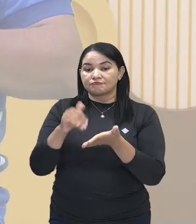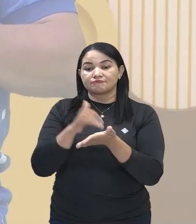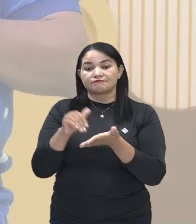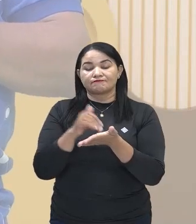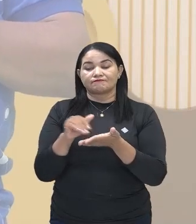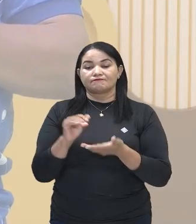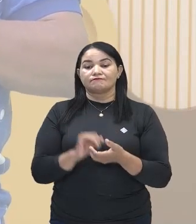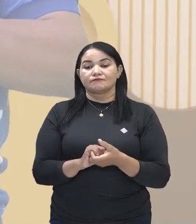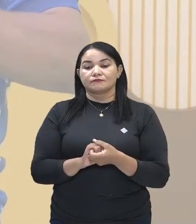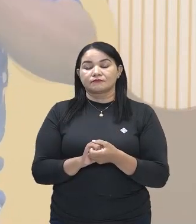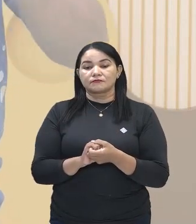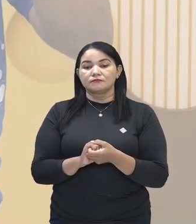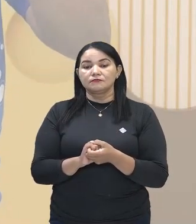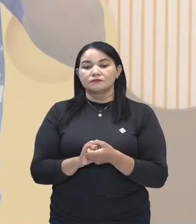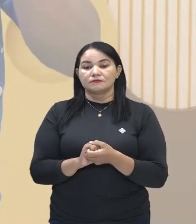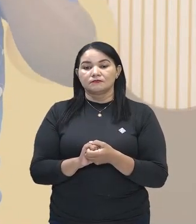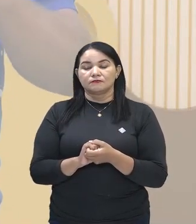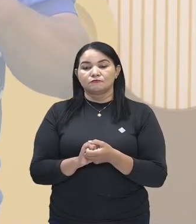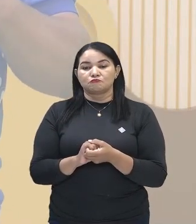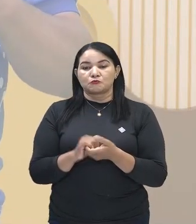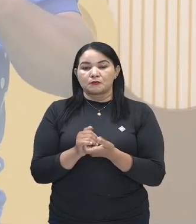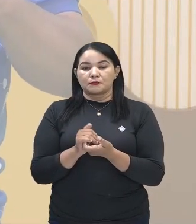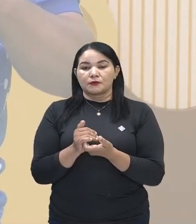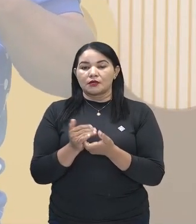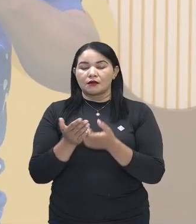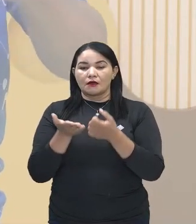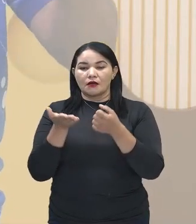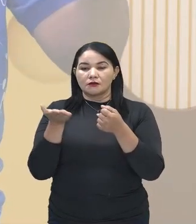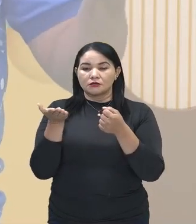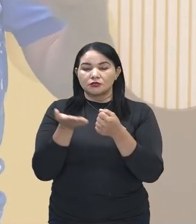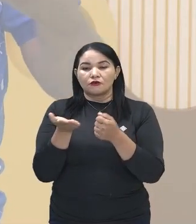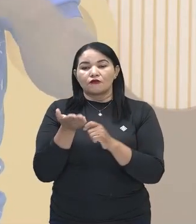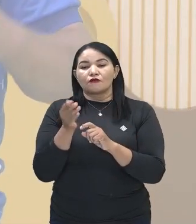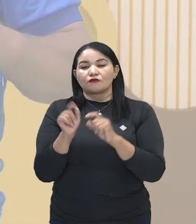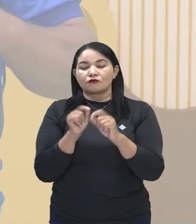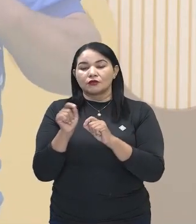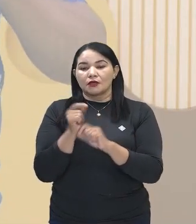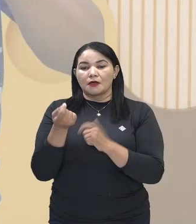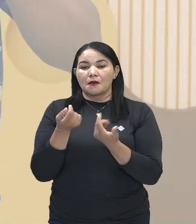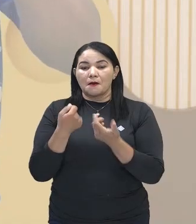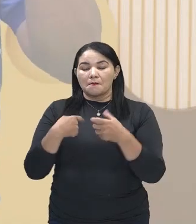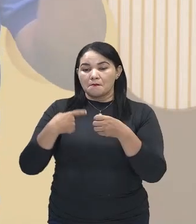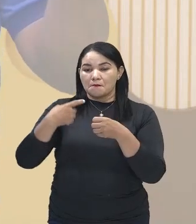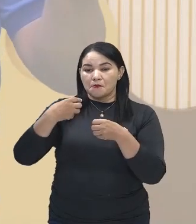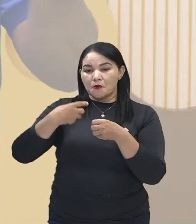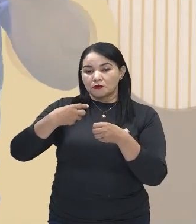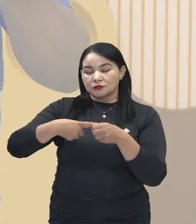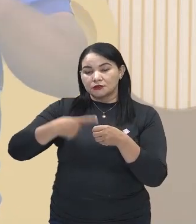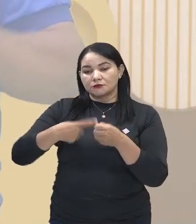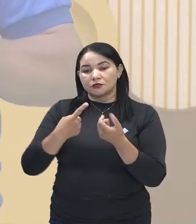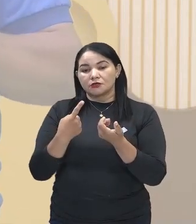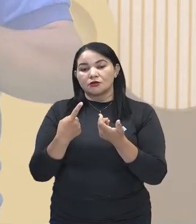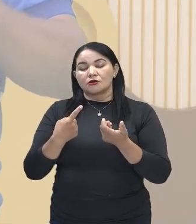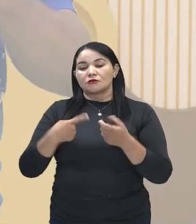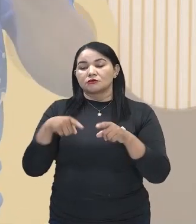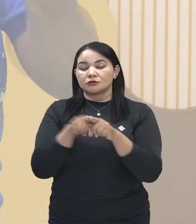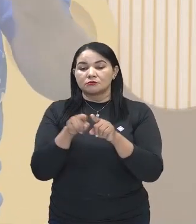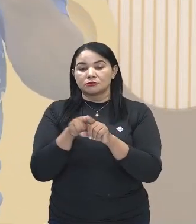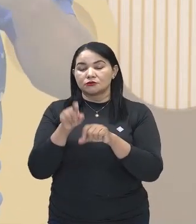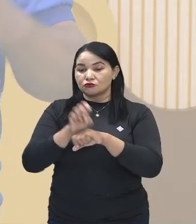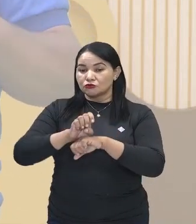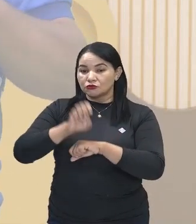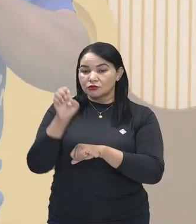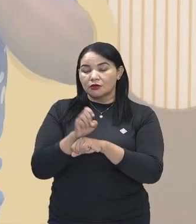Então, tanto a nível municipal, nas cidades, a nível dos estados, como o estado